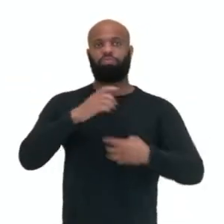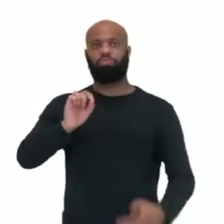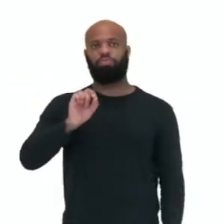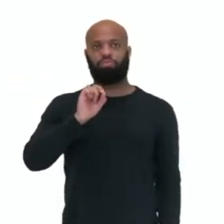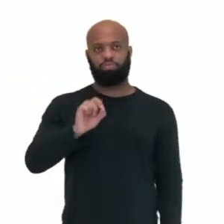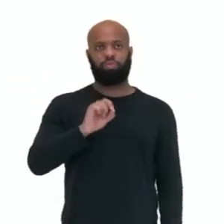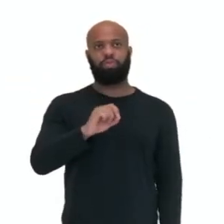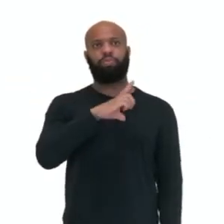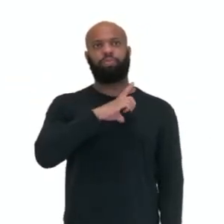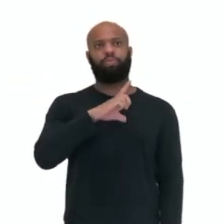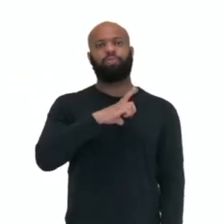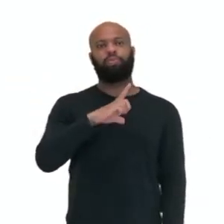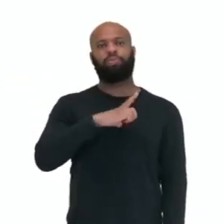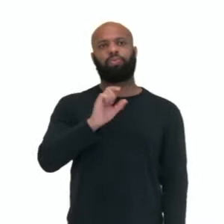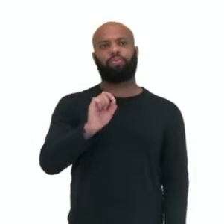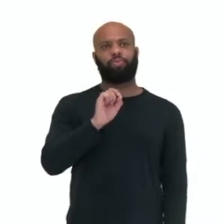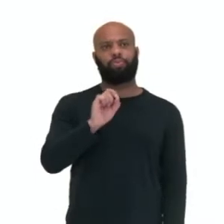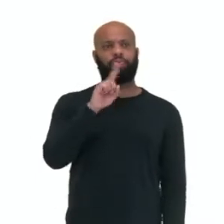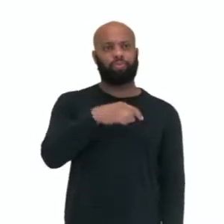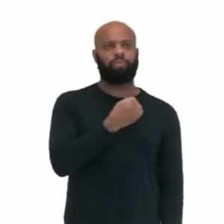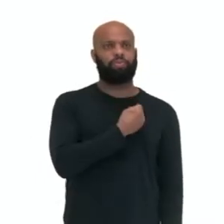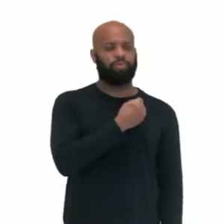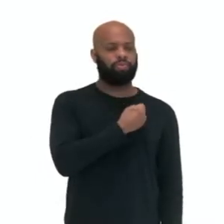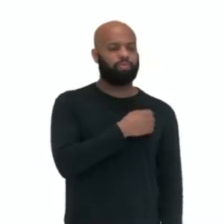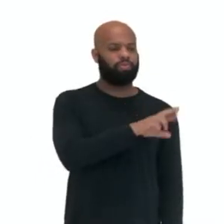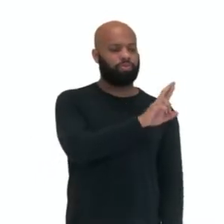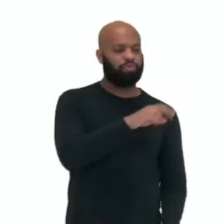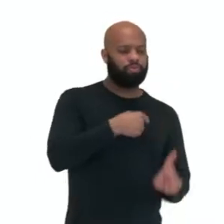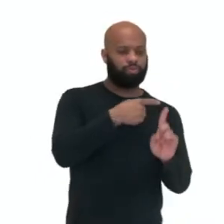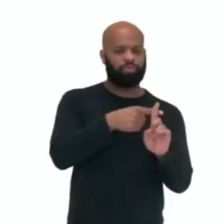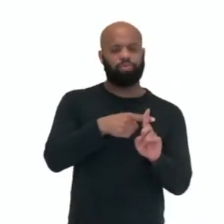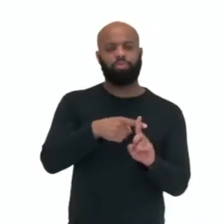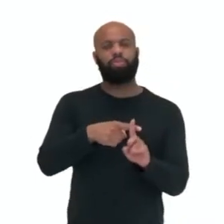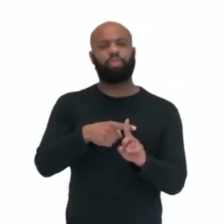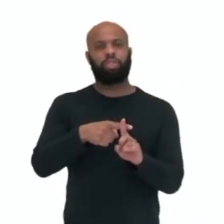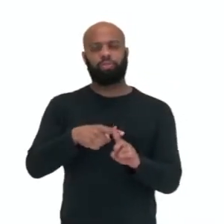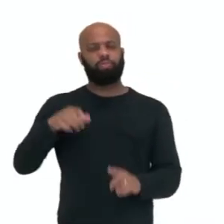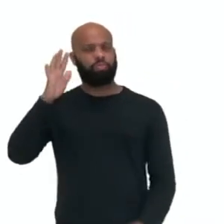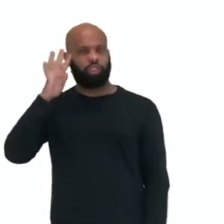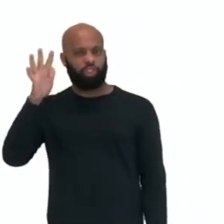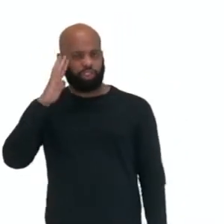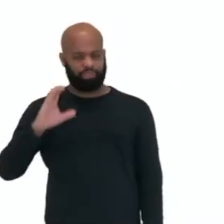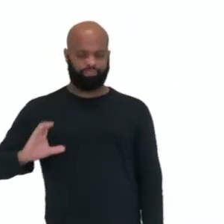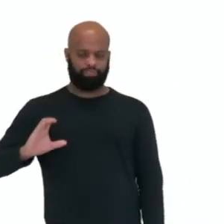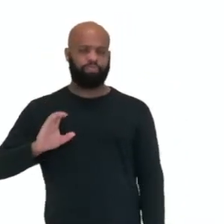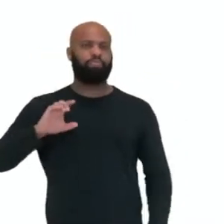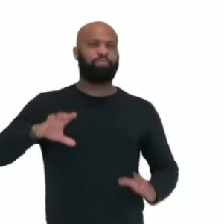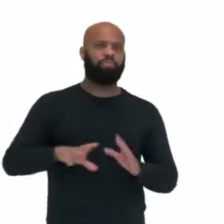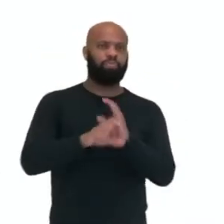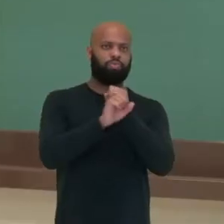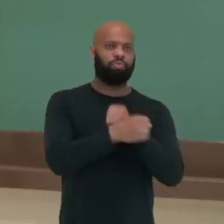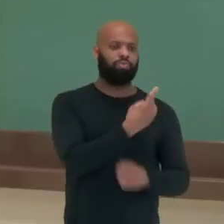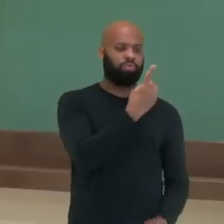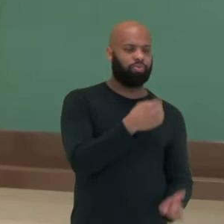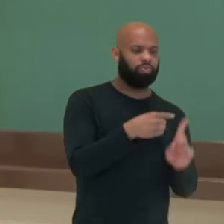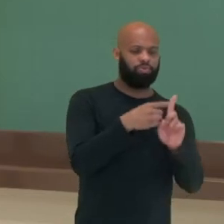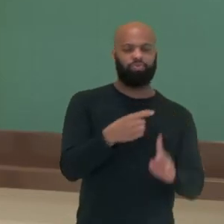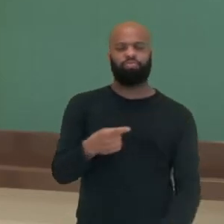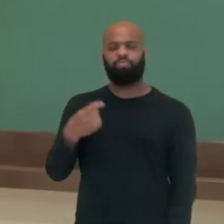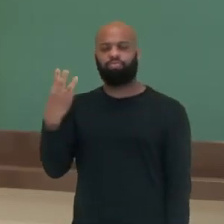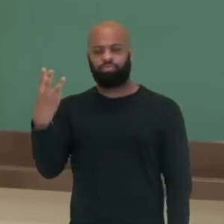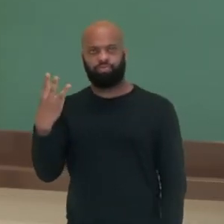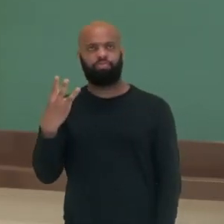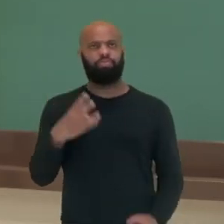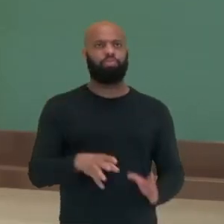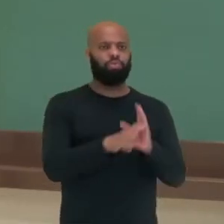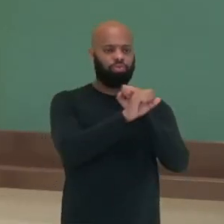onde eu tenho a parte real mais a parte imaginária e somamos daí. Então, 1 mais 3, que seria a parte real, 1